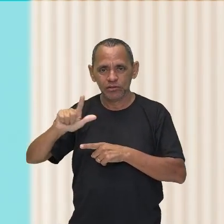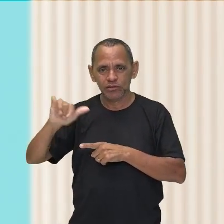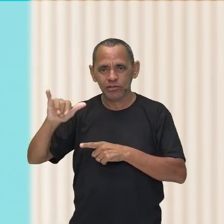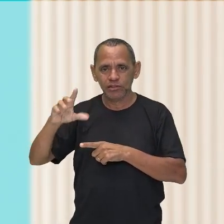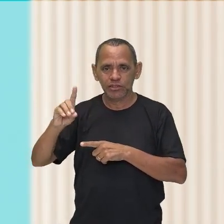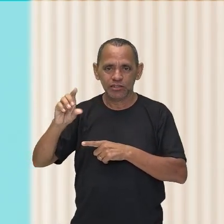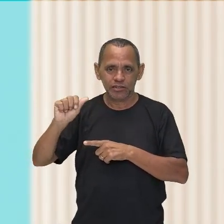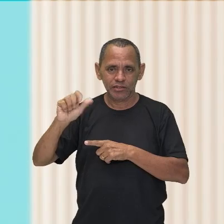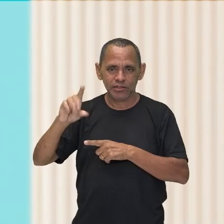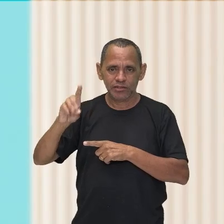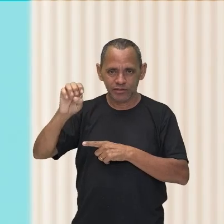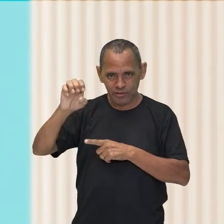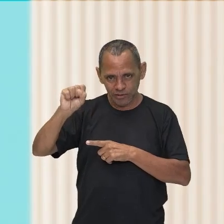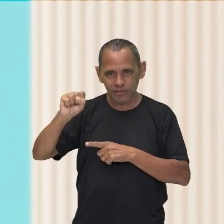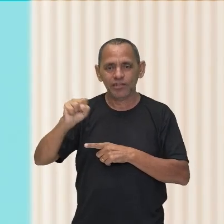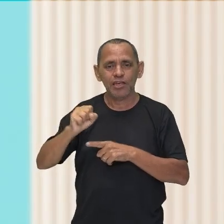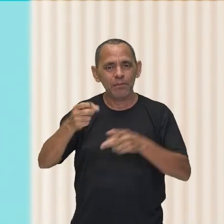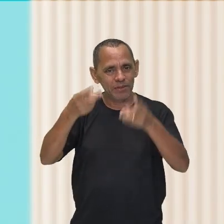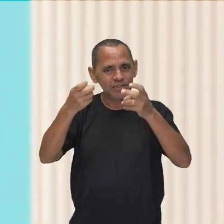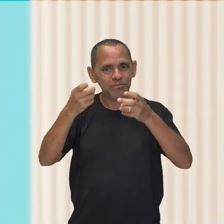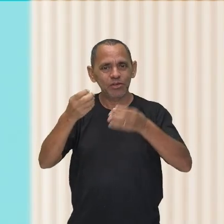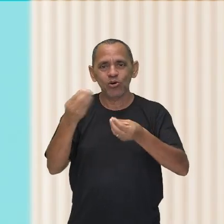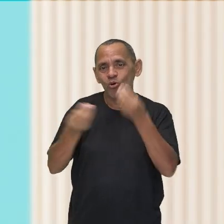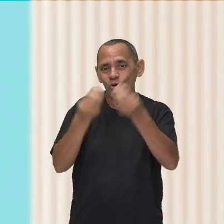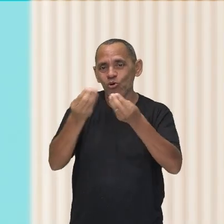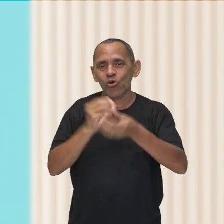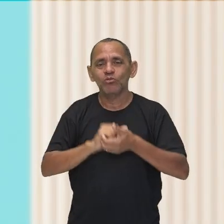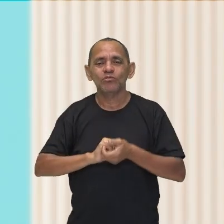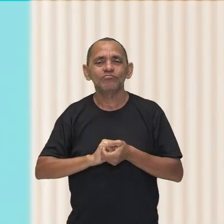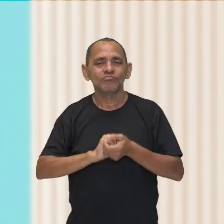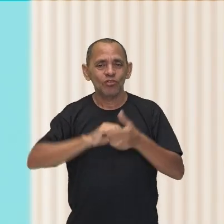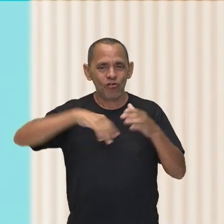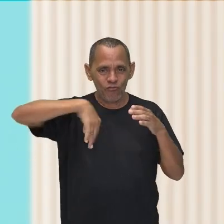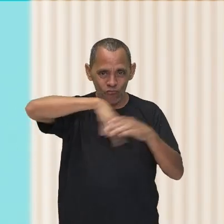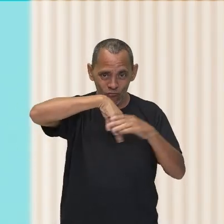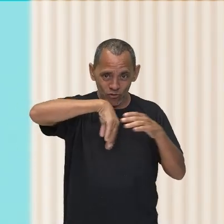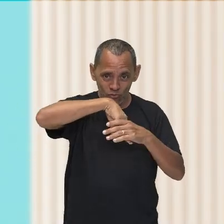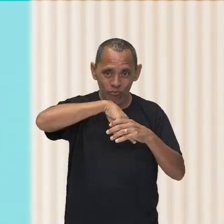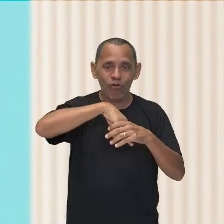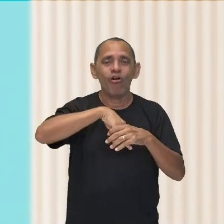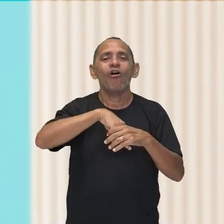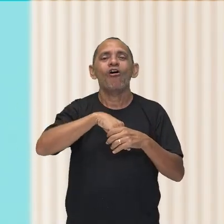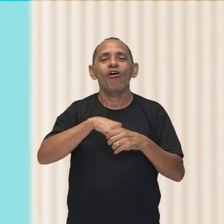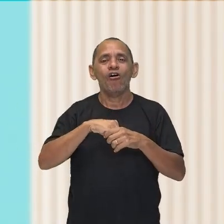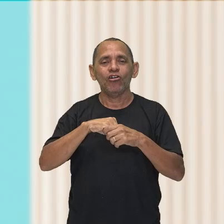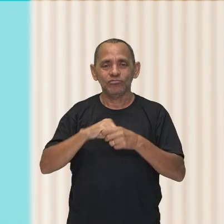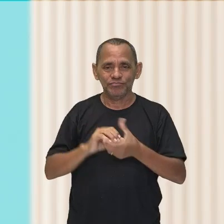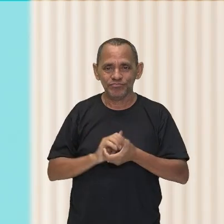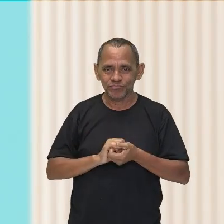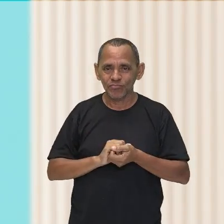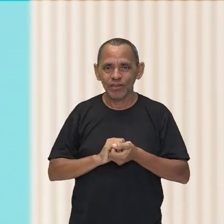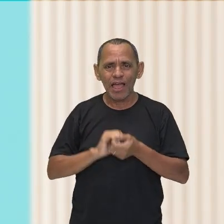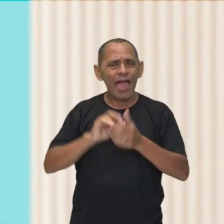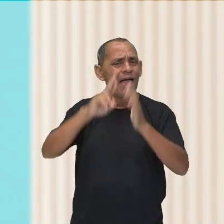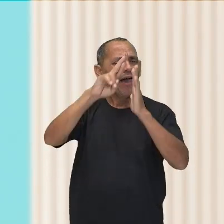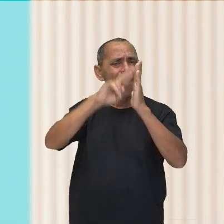aí, olha aí o que fizeram com o futebol, o futevôlei, né? É a mesma regra, as mesmas